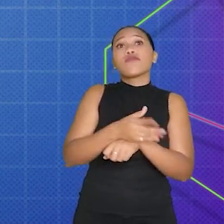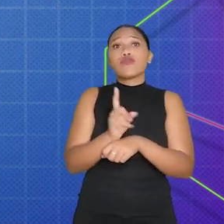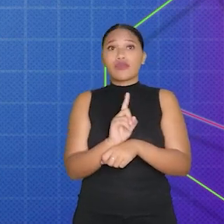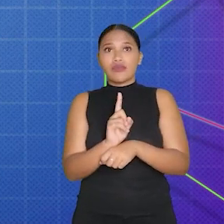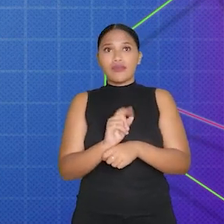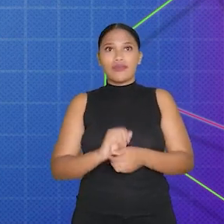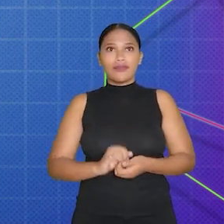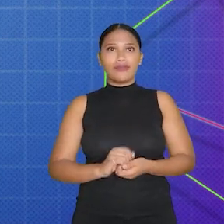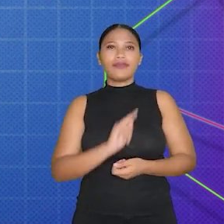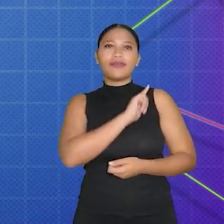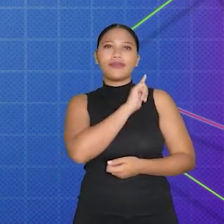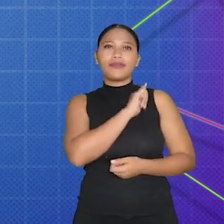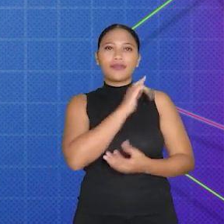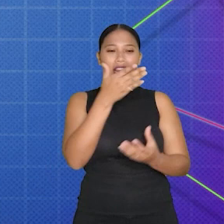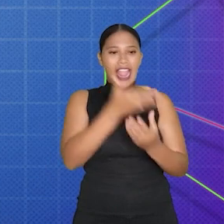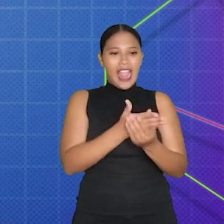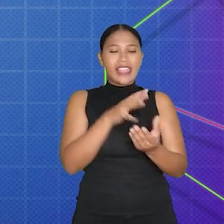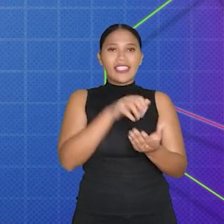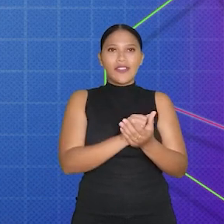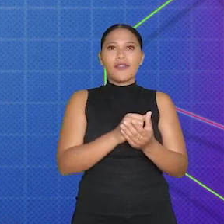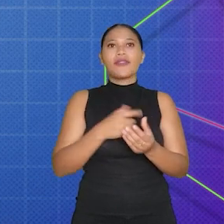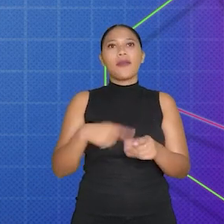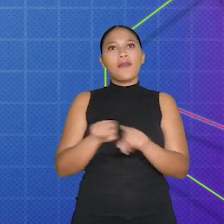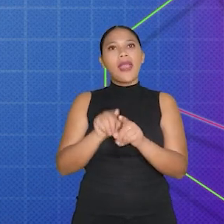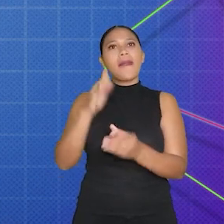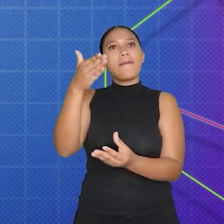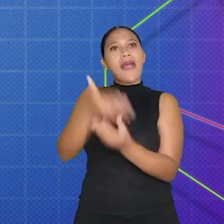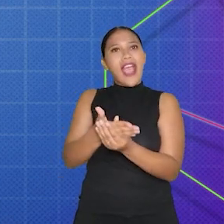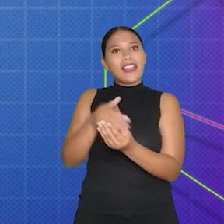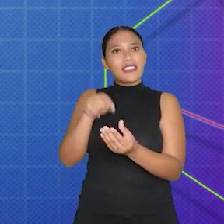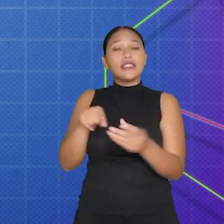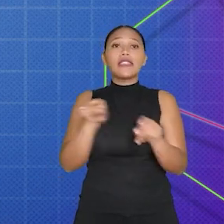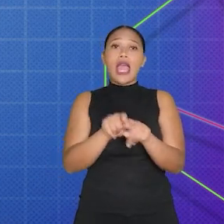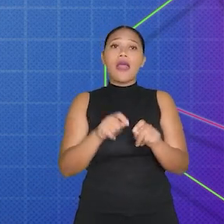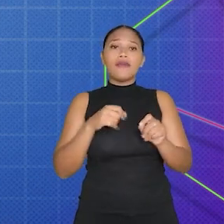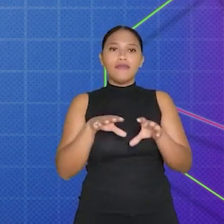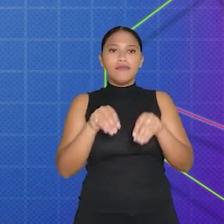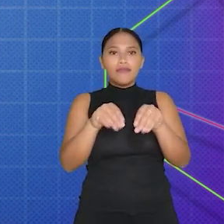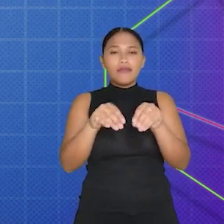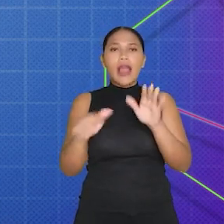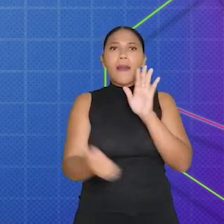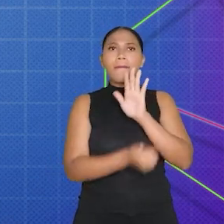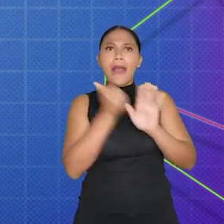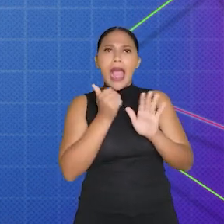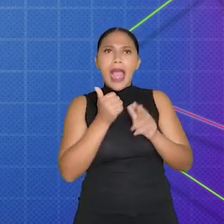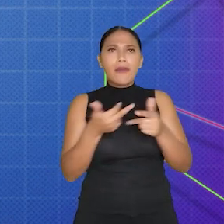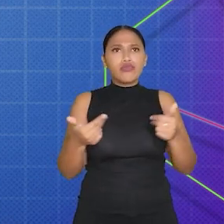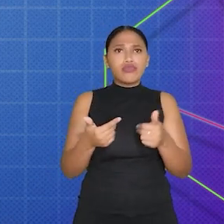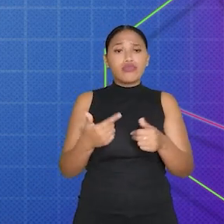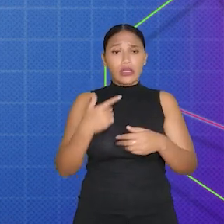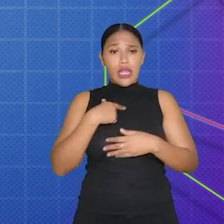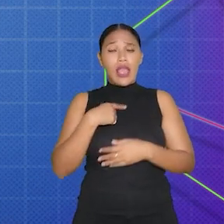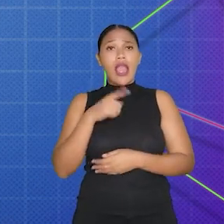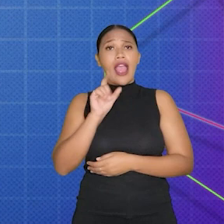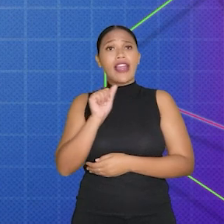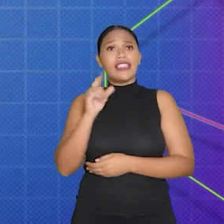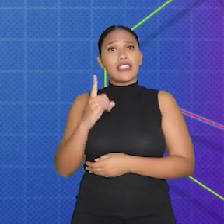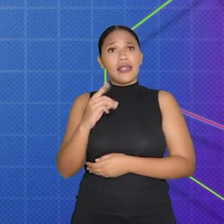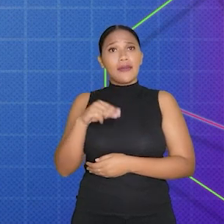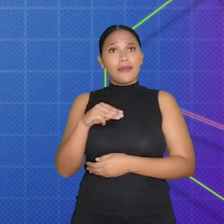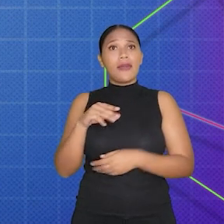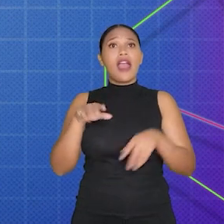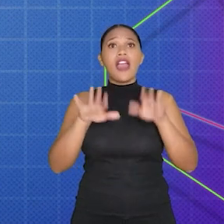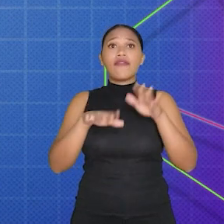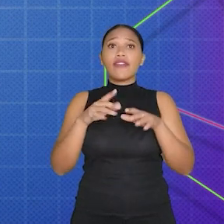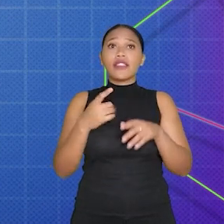para cada conta. Gerenciamento de arquivos e pastas. Um administrador pode acessar, modificar e excluir arquivos e pastas